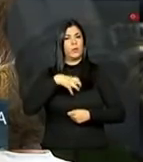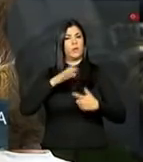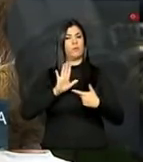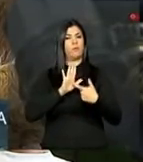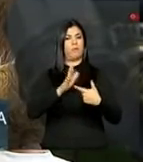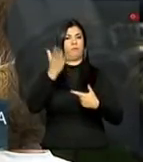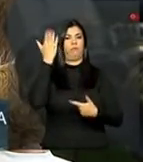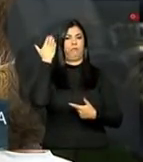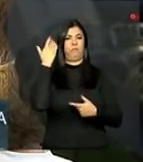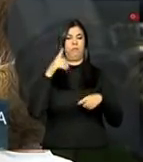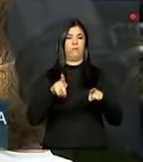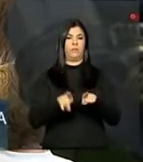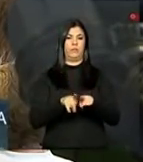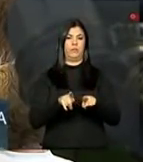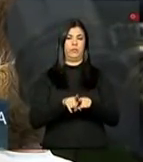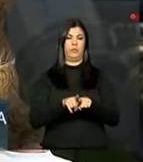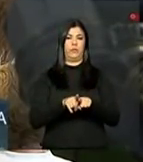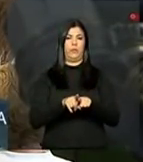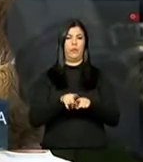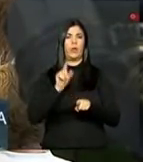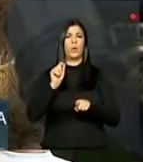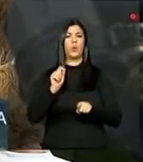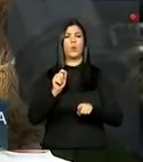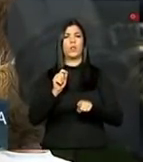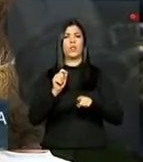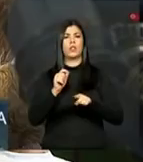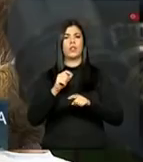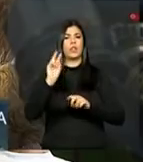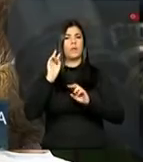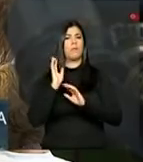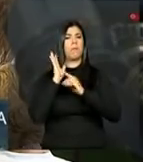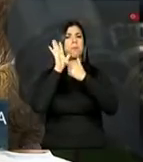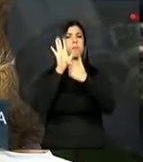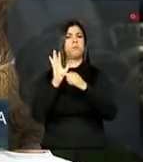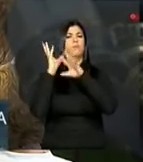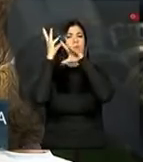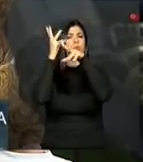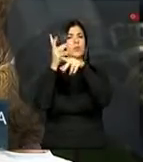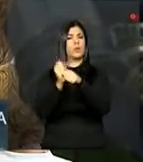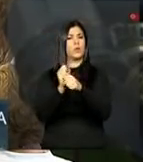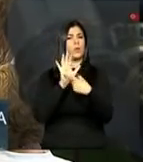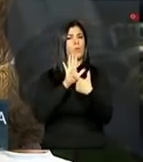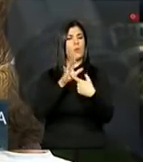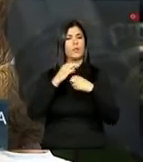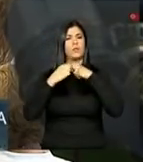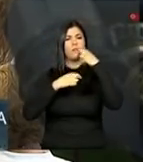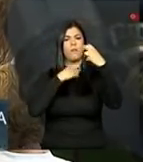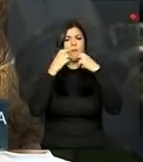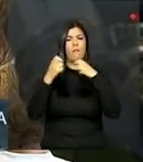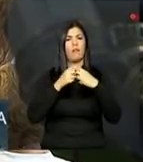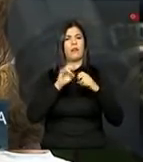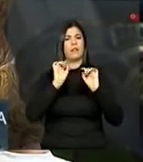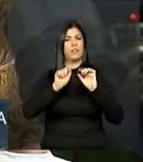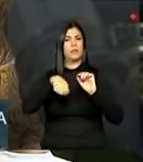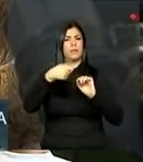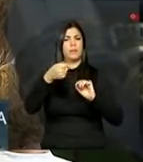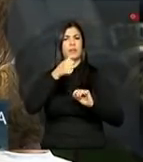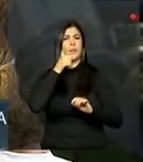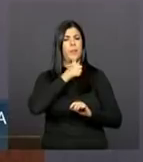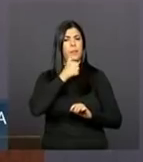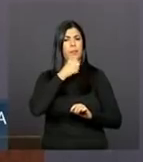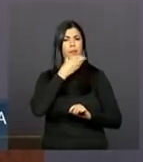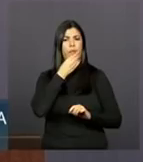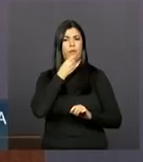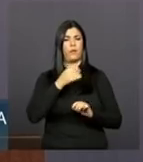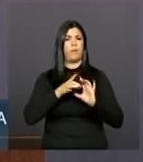ocasião quem dá voz a história são os homens e as mulheres livres que não tem